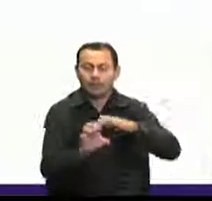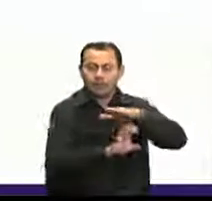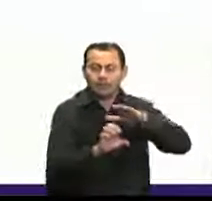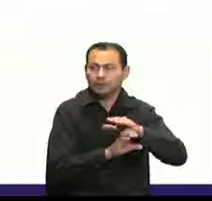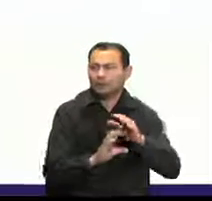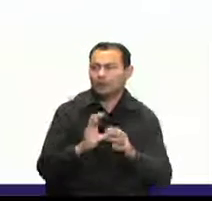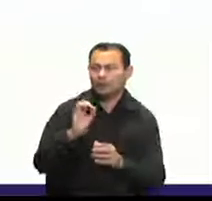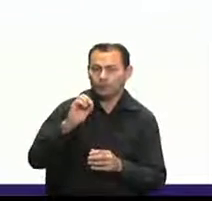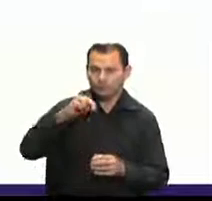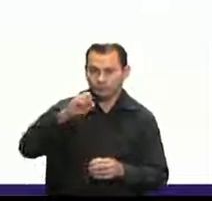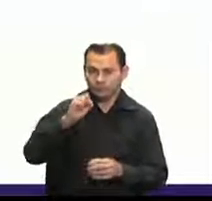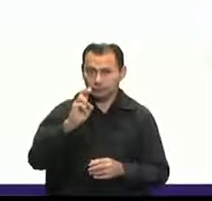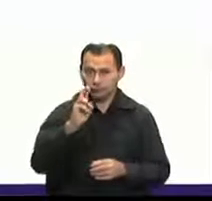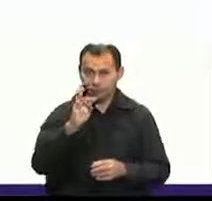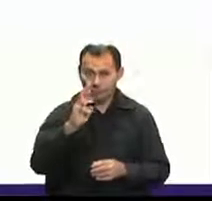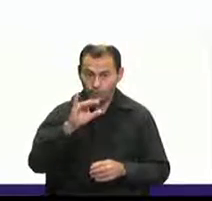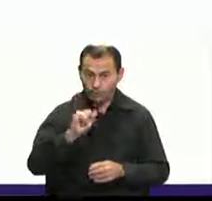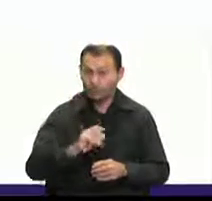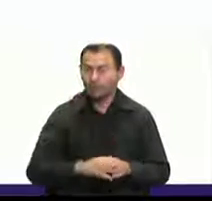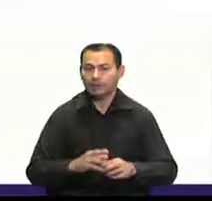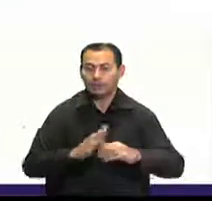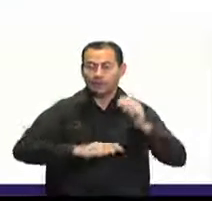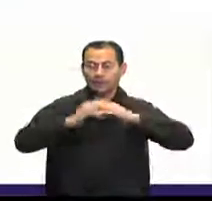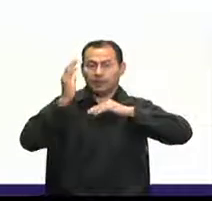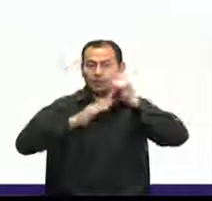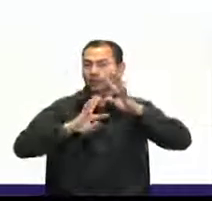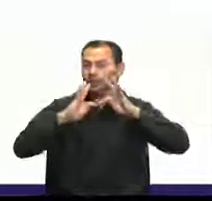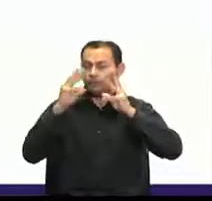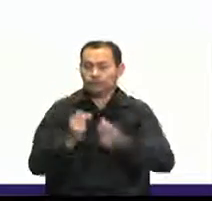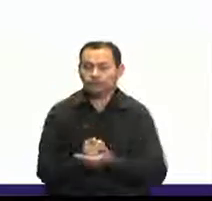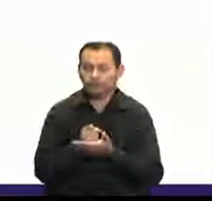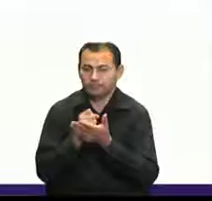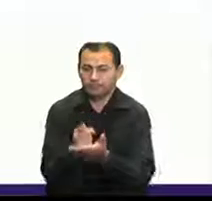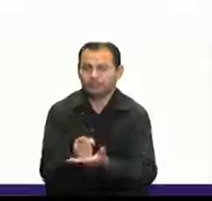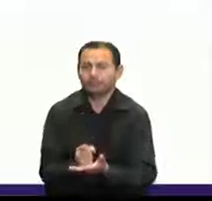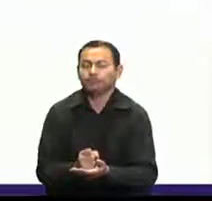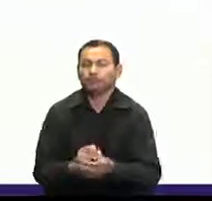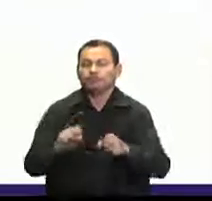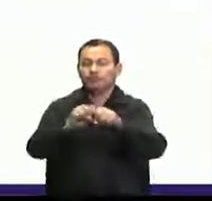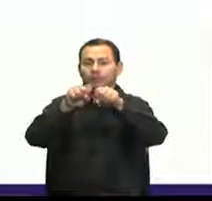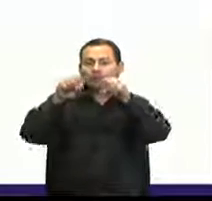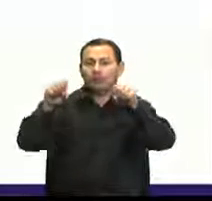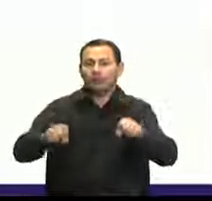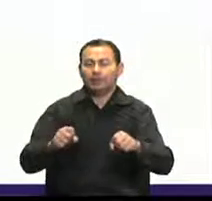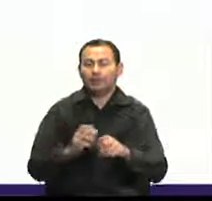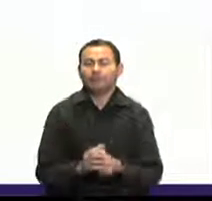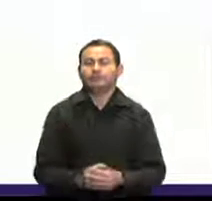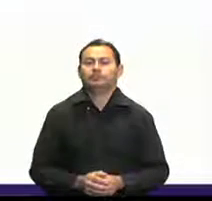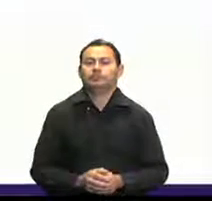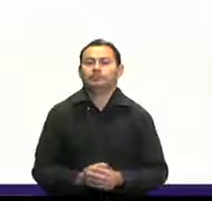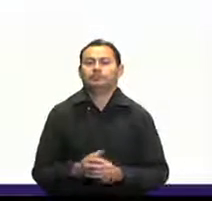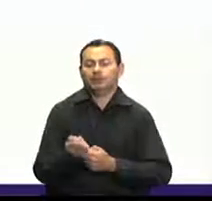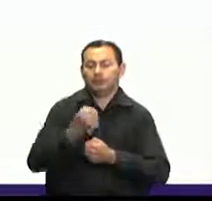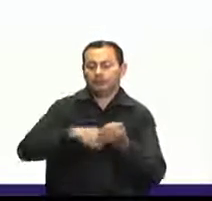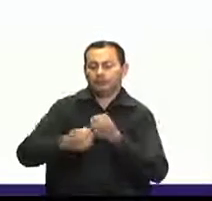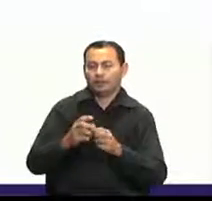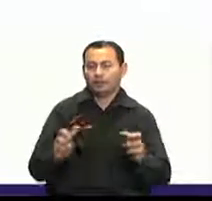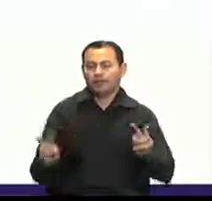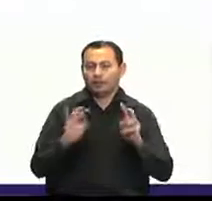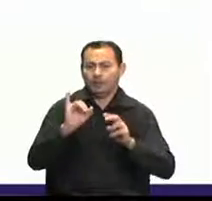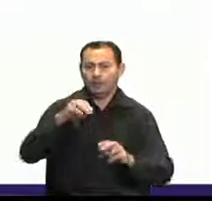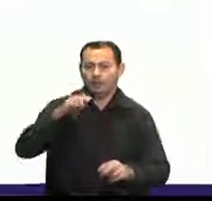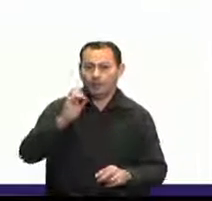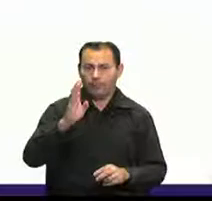especializadas todos os que vão formar e auxiliar no sistema de negociação de valores